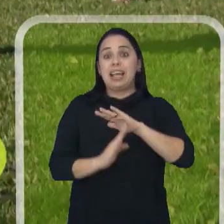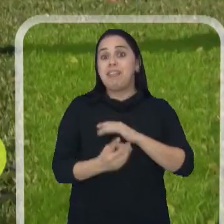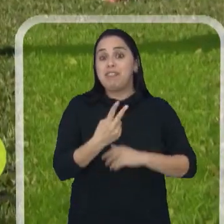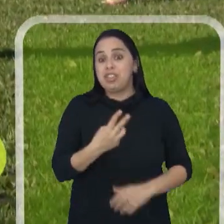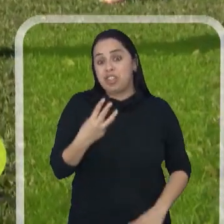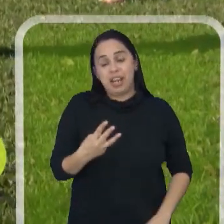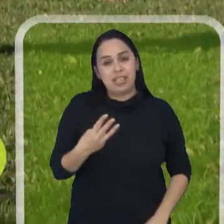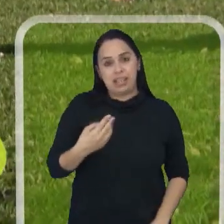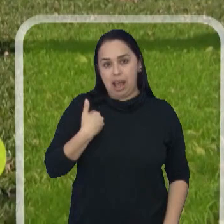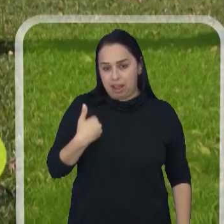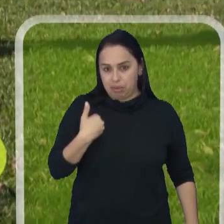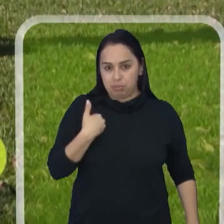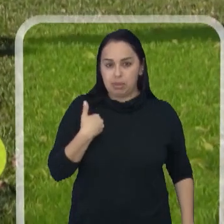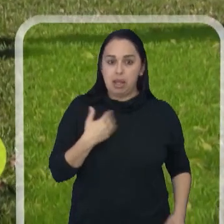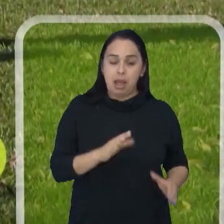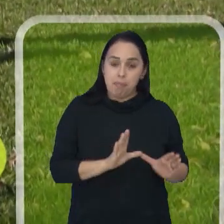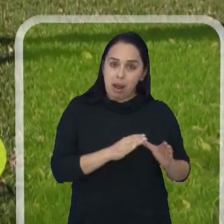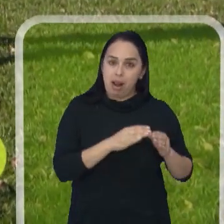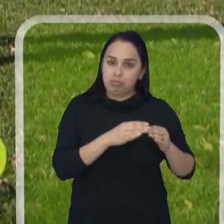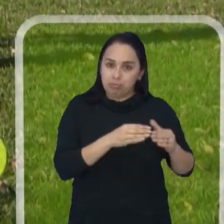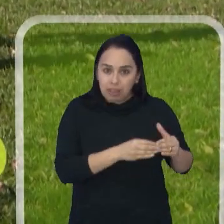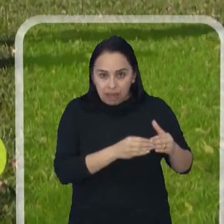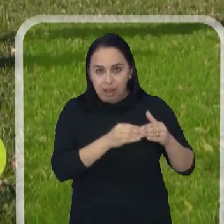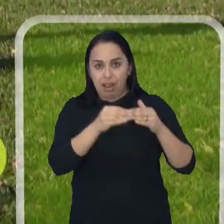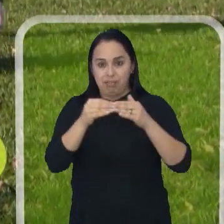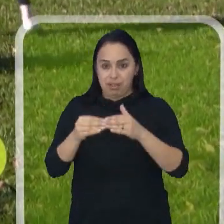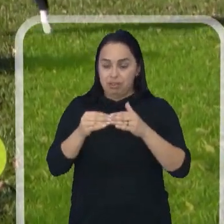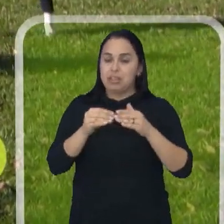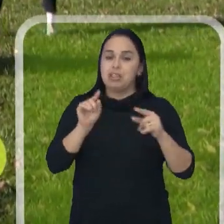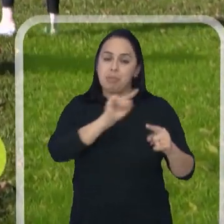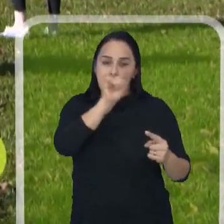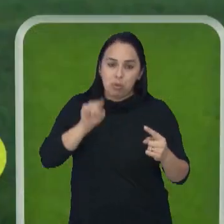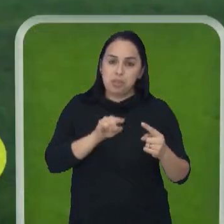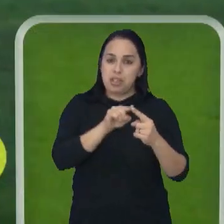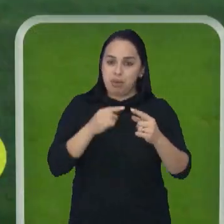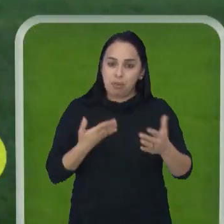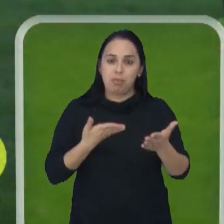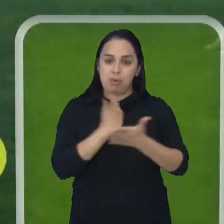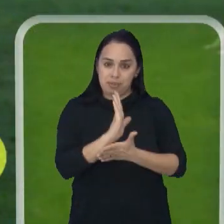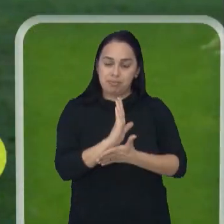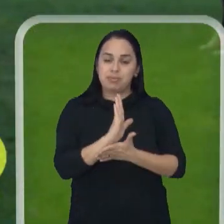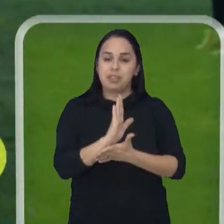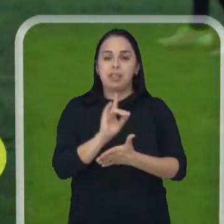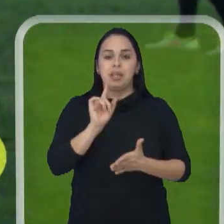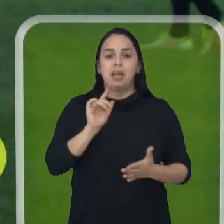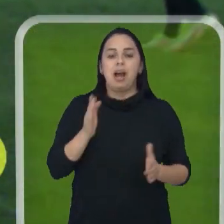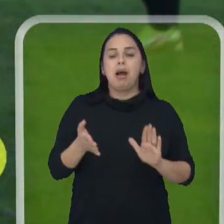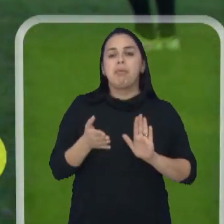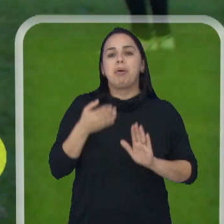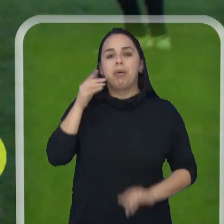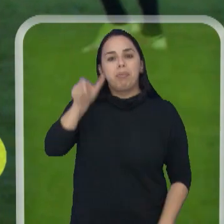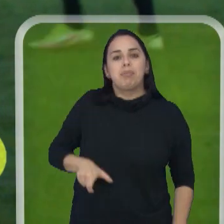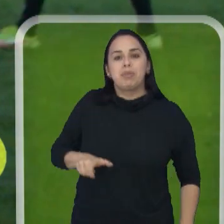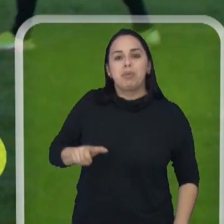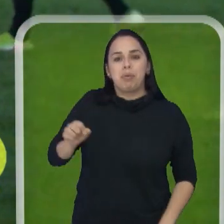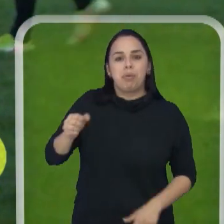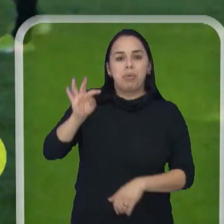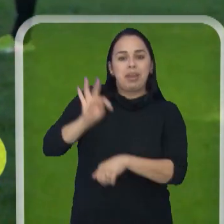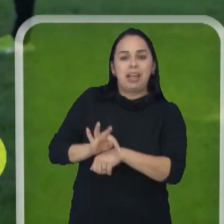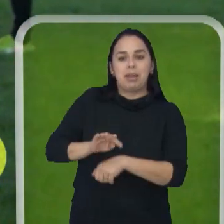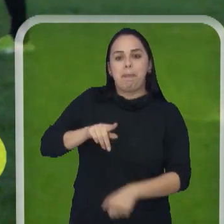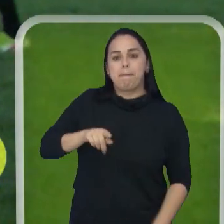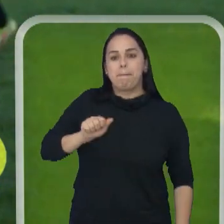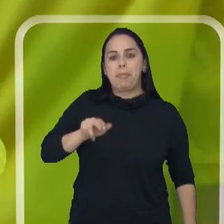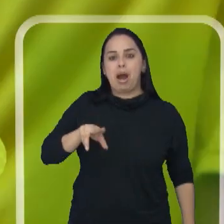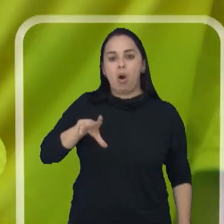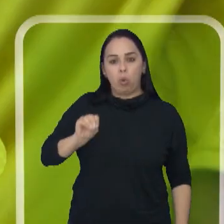anos. E para poder levar os jovens jogadores ao objetivo do acesso, o clube apostou no experiente Paulo Campos, que tem passagem